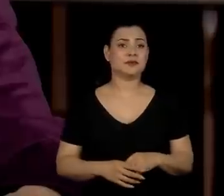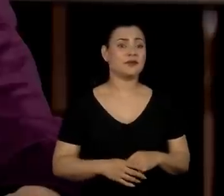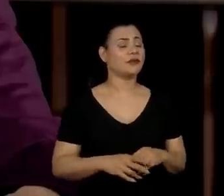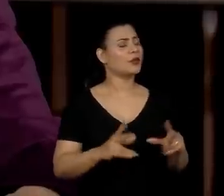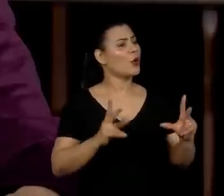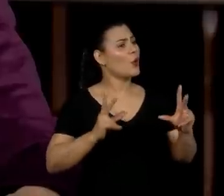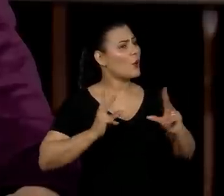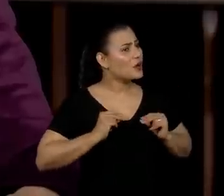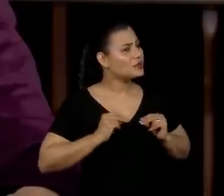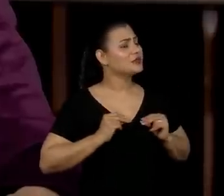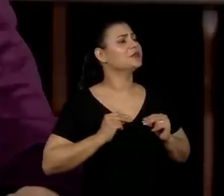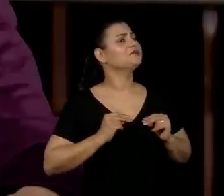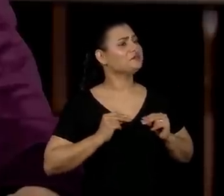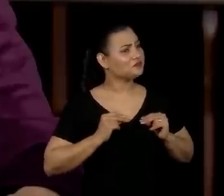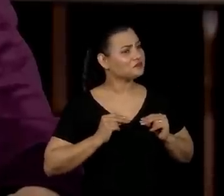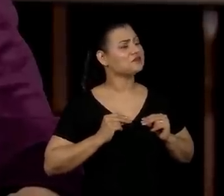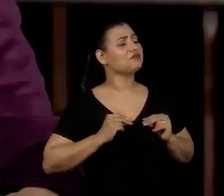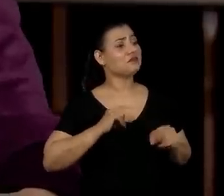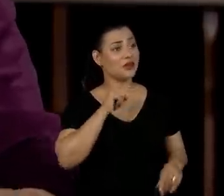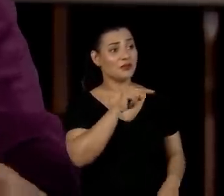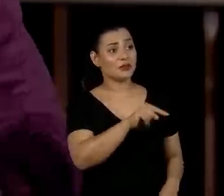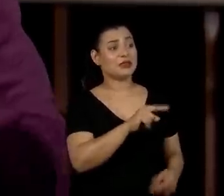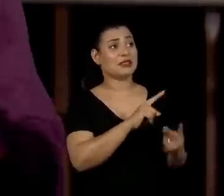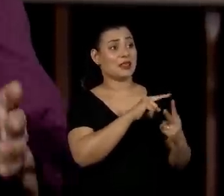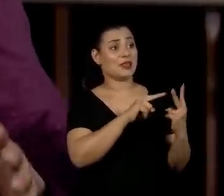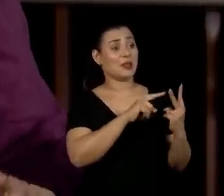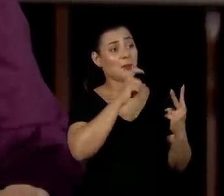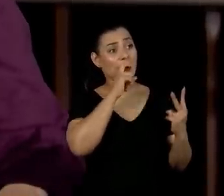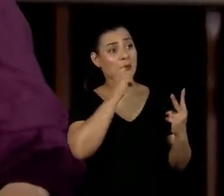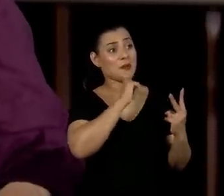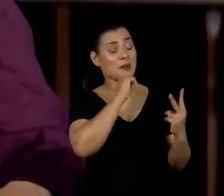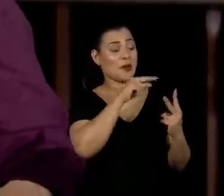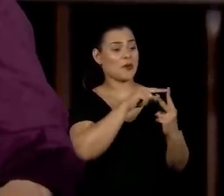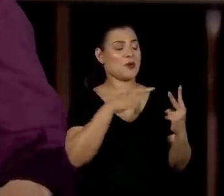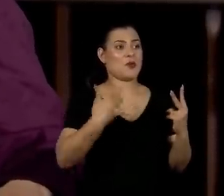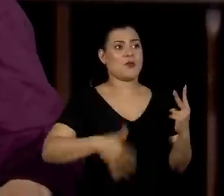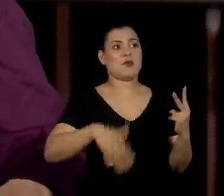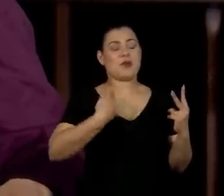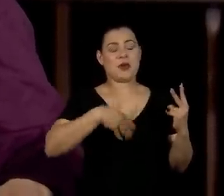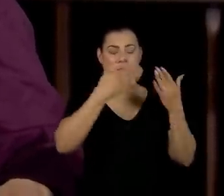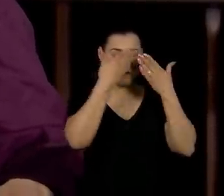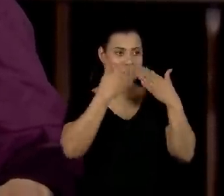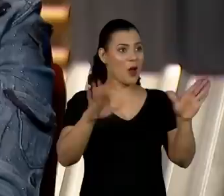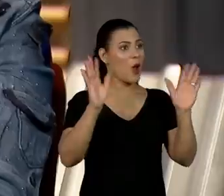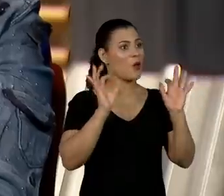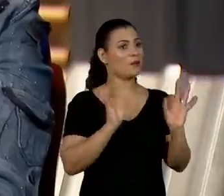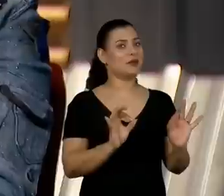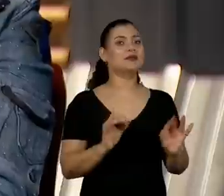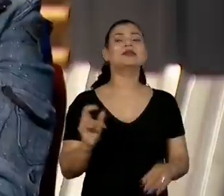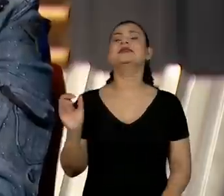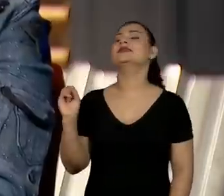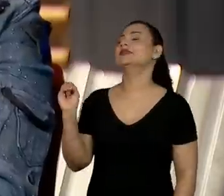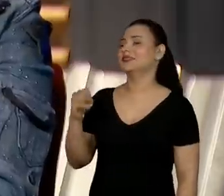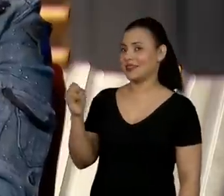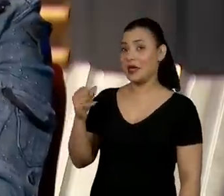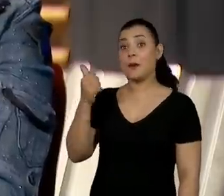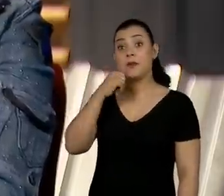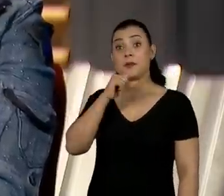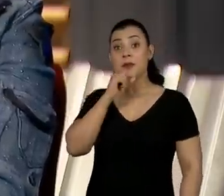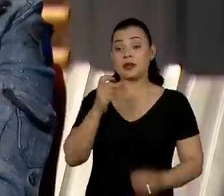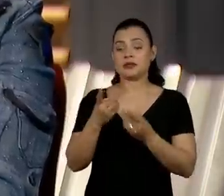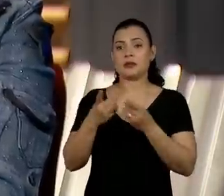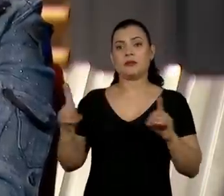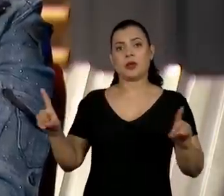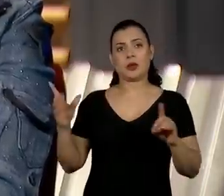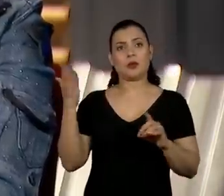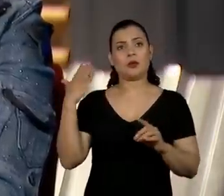você você é filha de uma dupla do barulho né mas separou